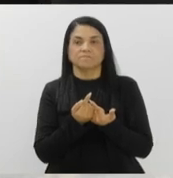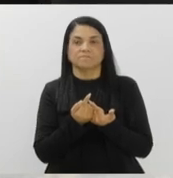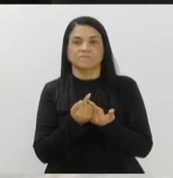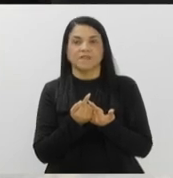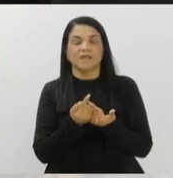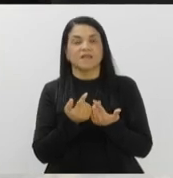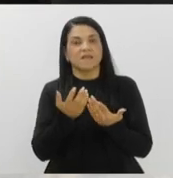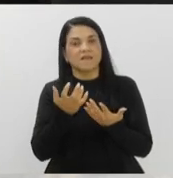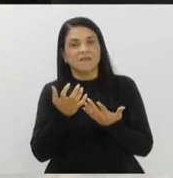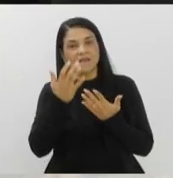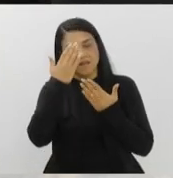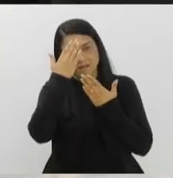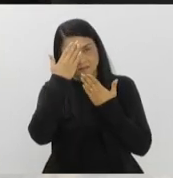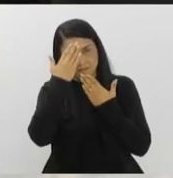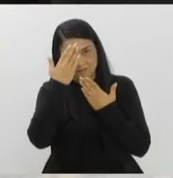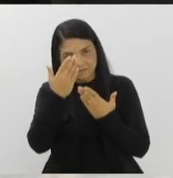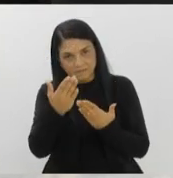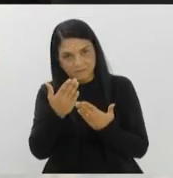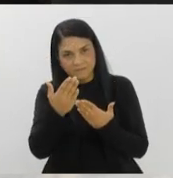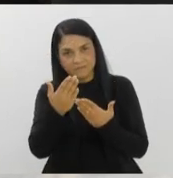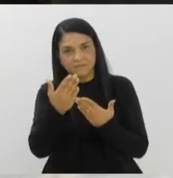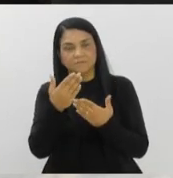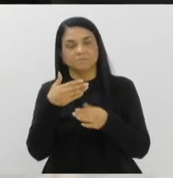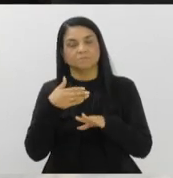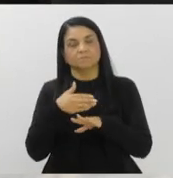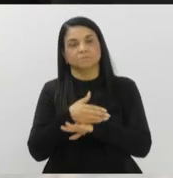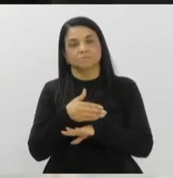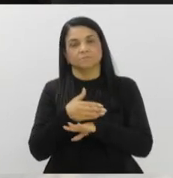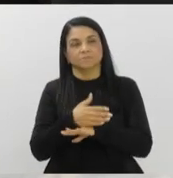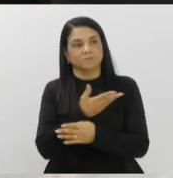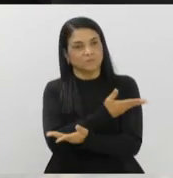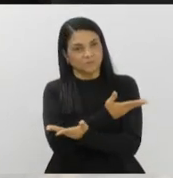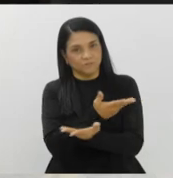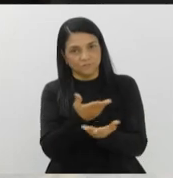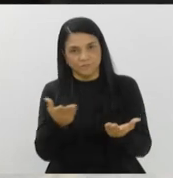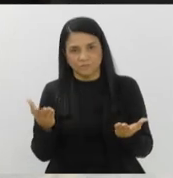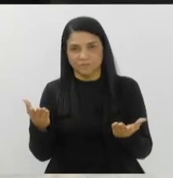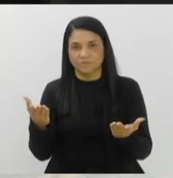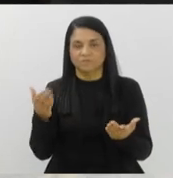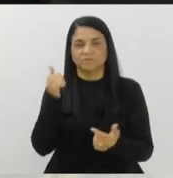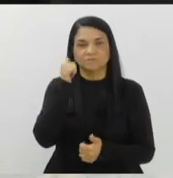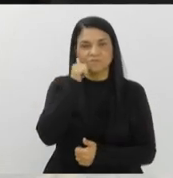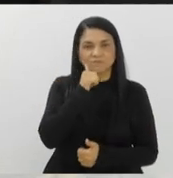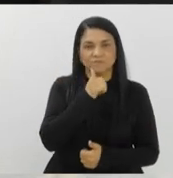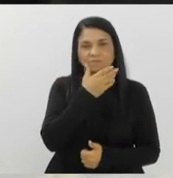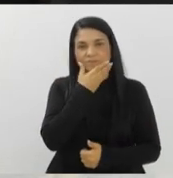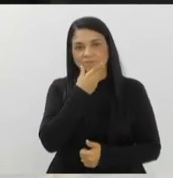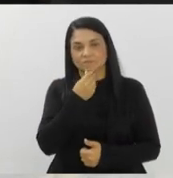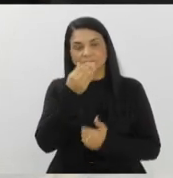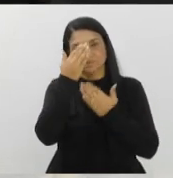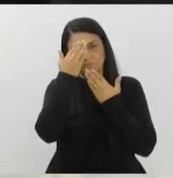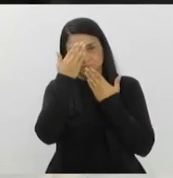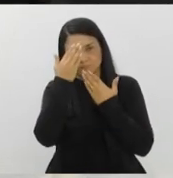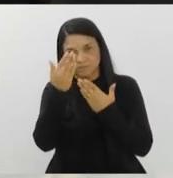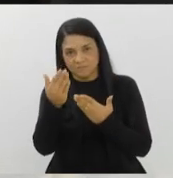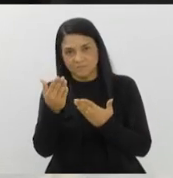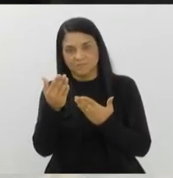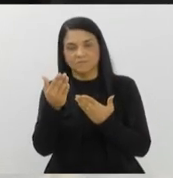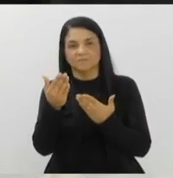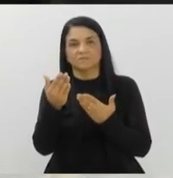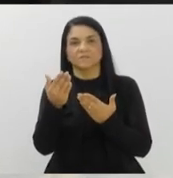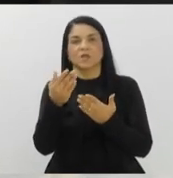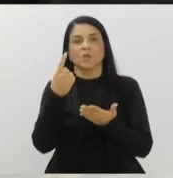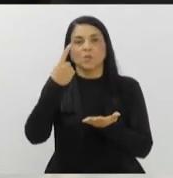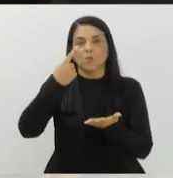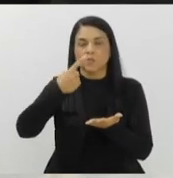quero agradecer pela participação de todos e todas, agradecer a disposição e o